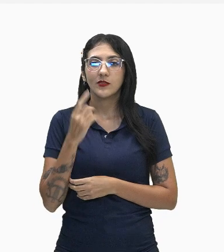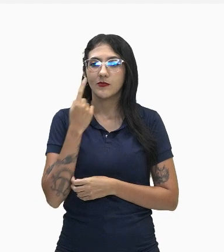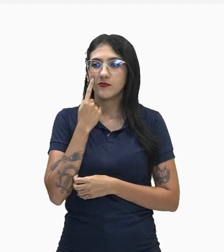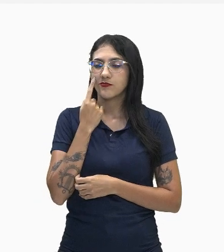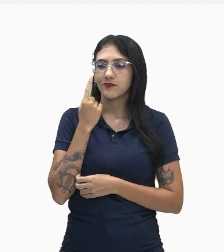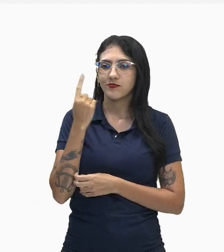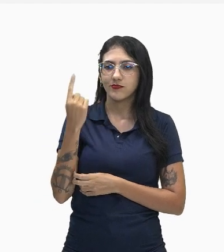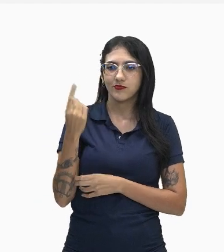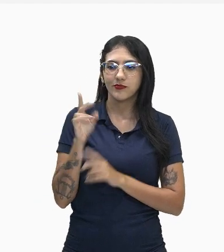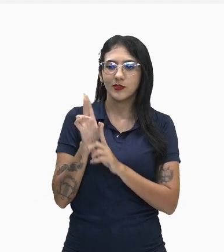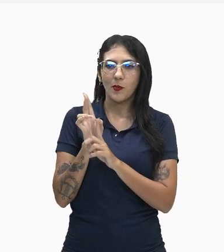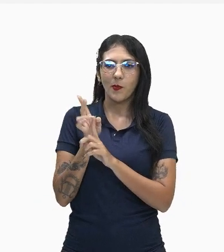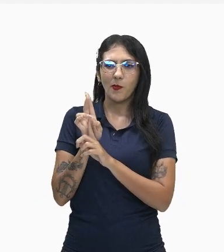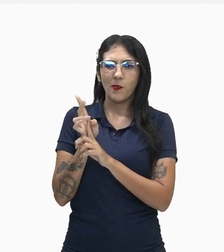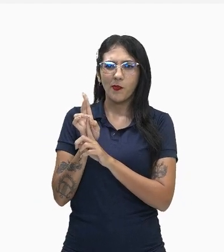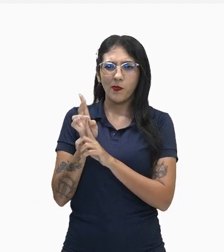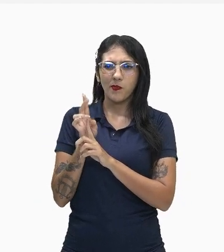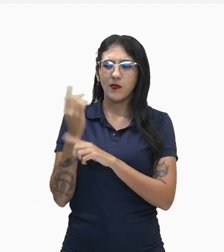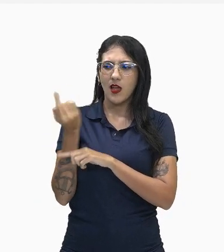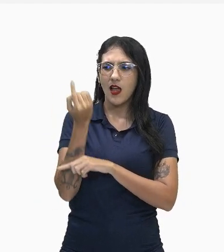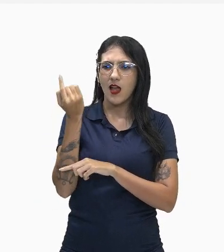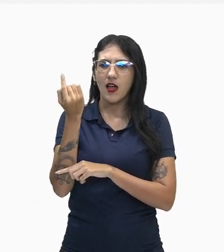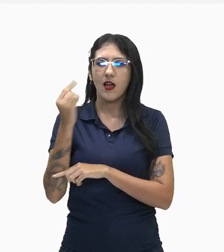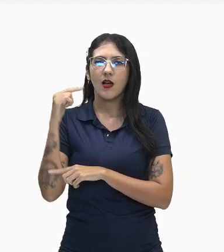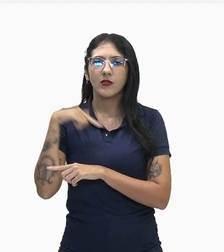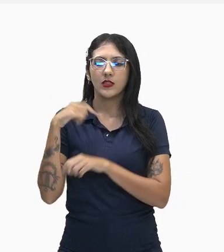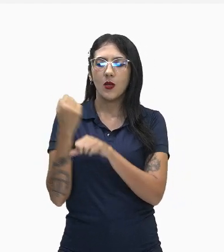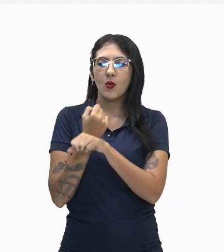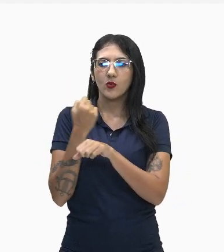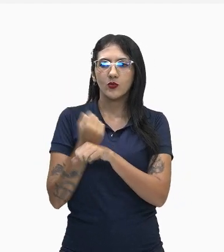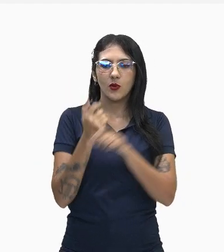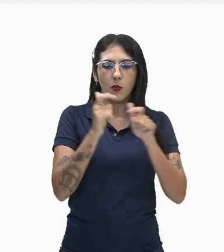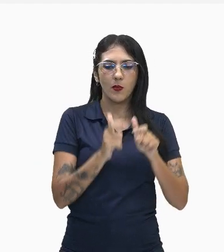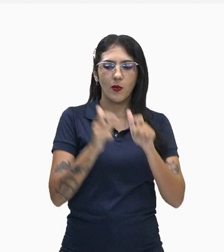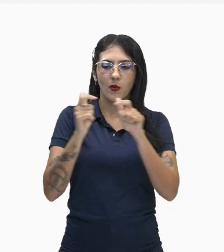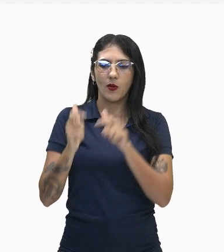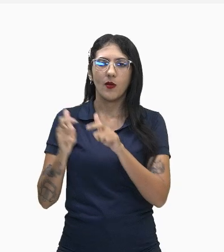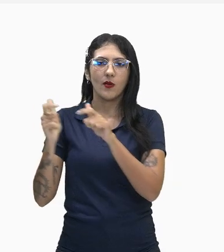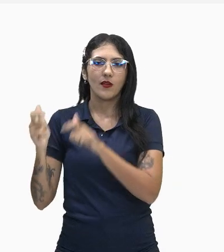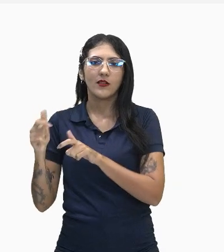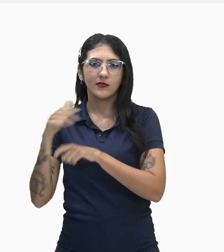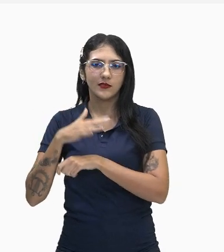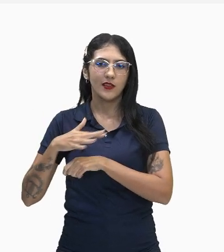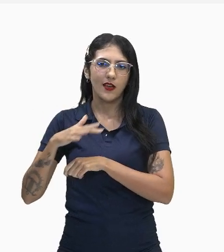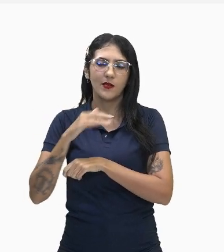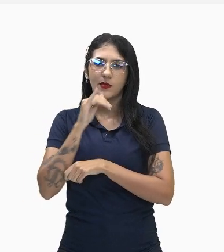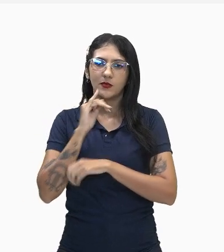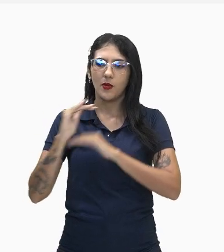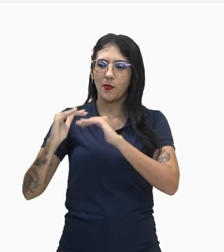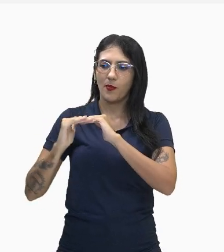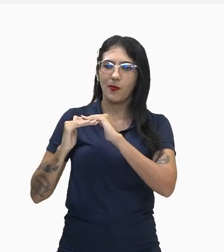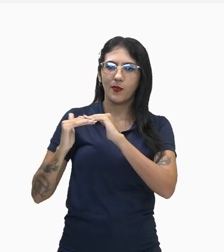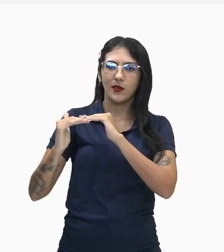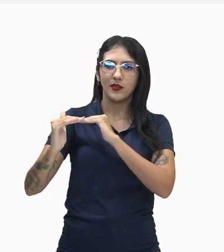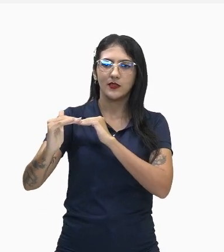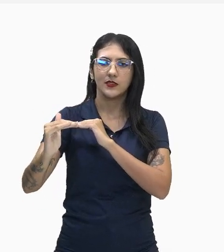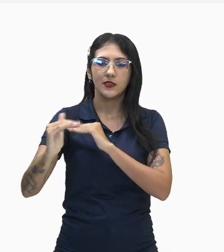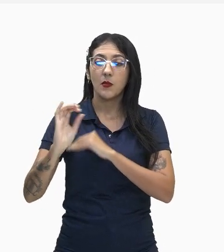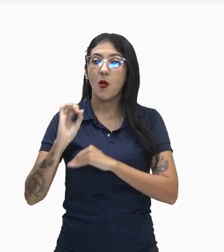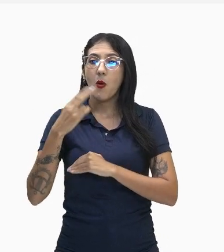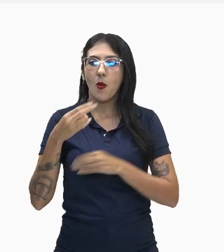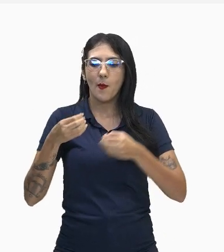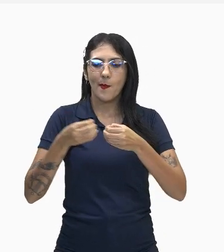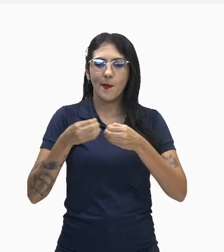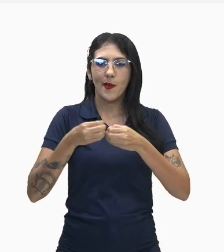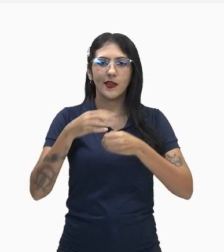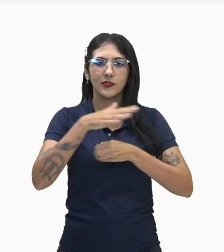turbinas eólicas que são colocados em locais estratégicos, como planícies abertas ou ao largo da